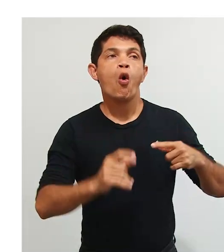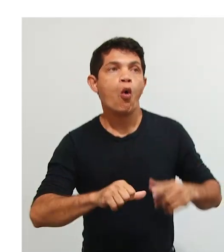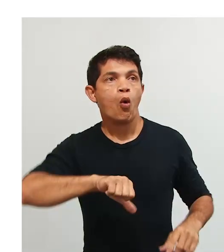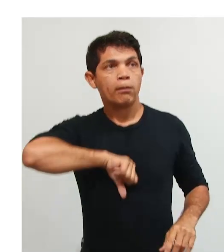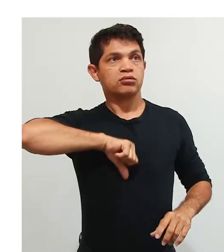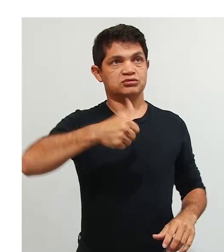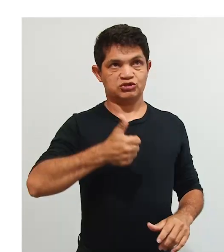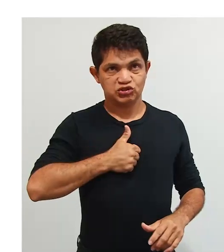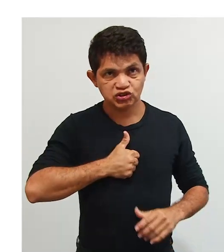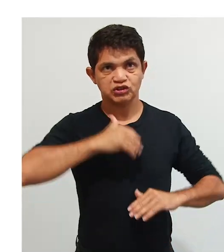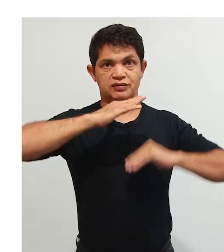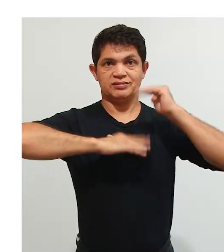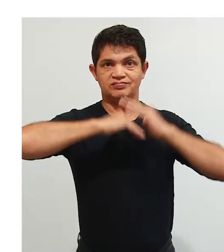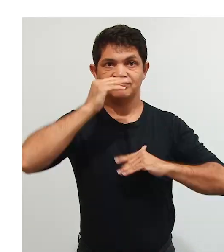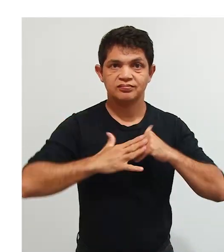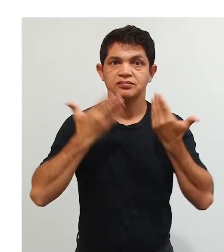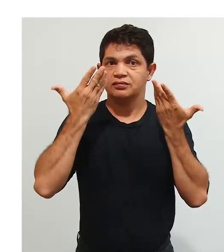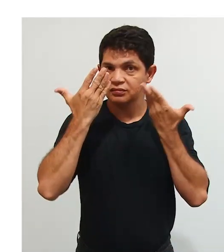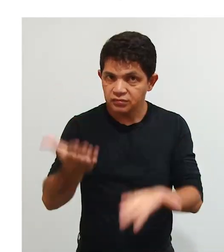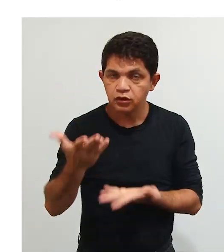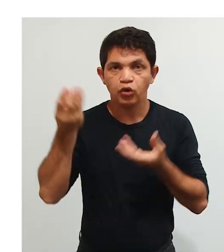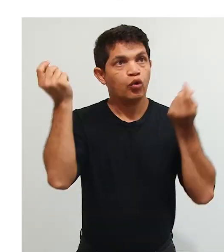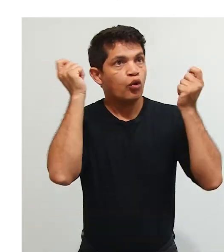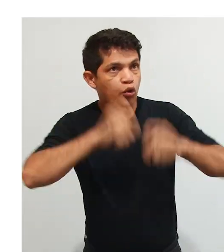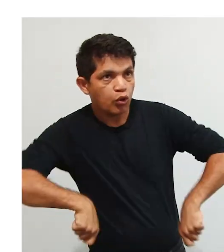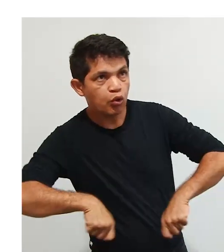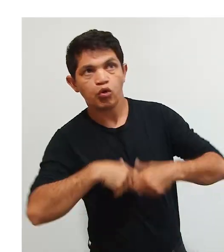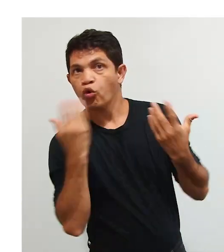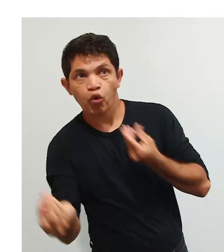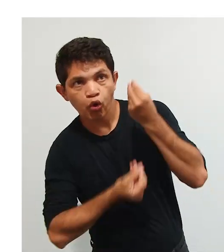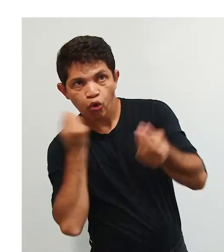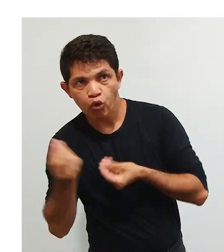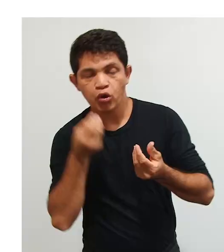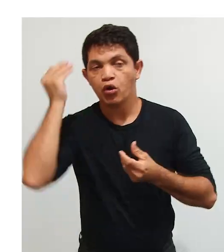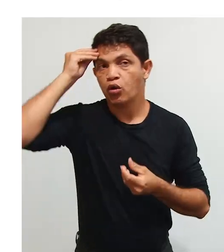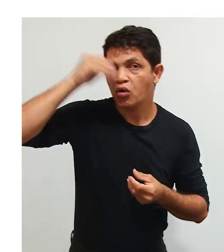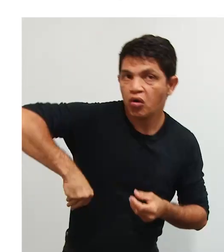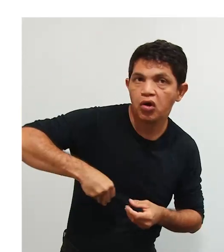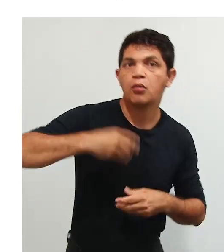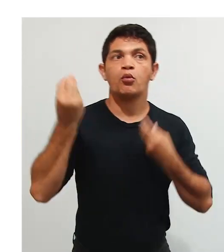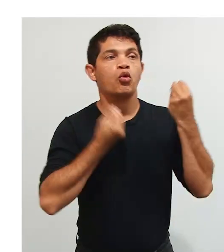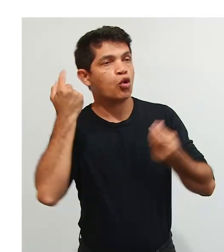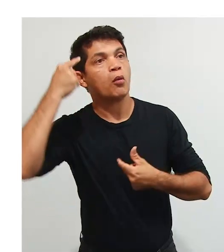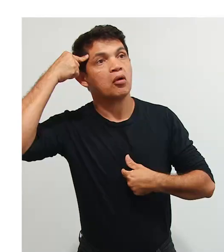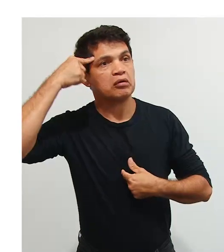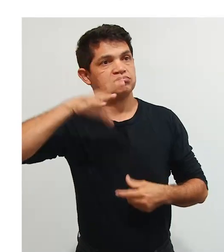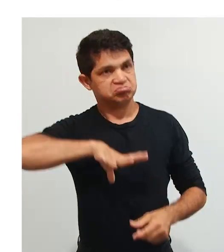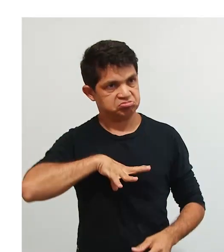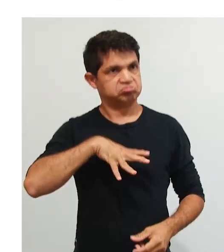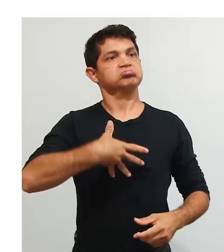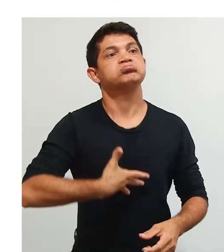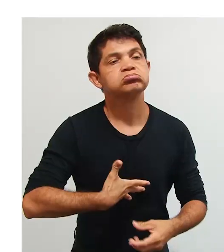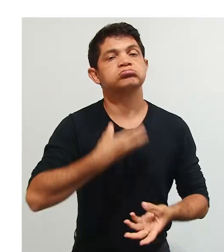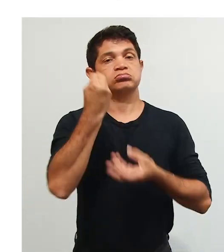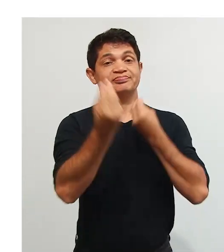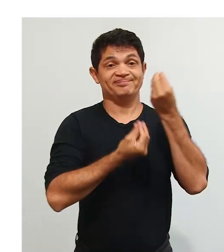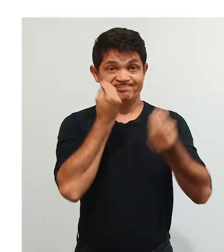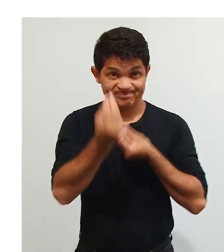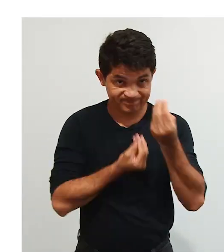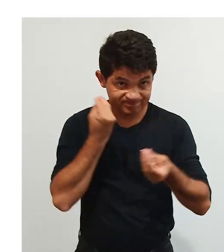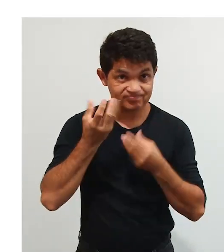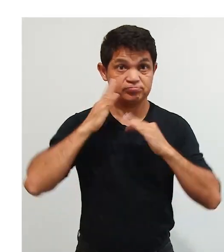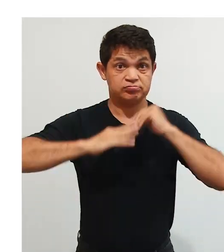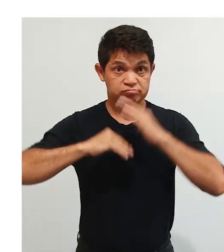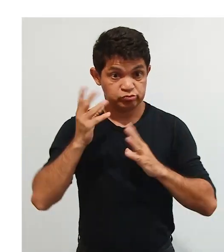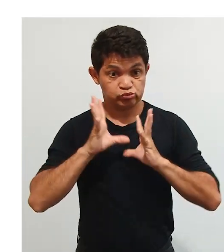pensando é verdade, como você age ou reage quando acredita nesse pensamento e como você